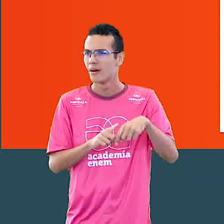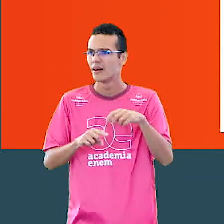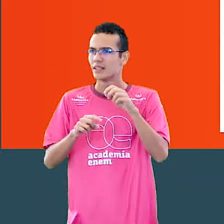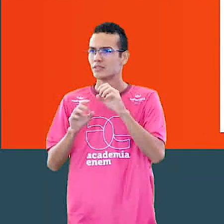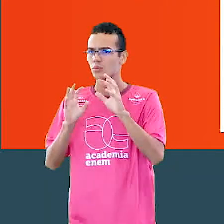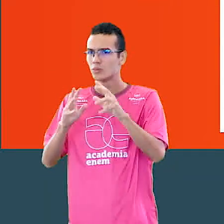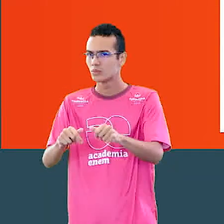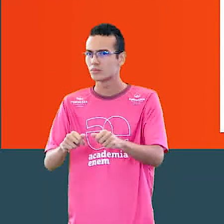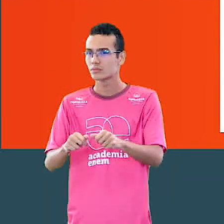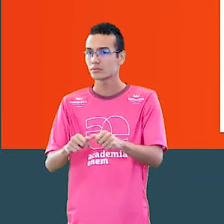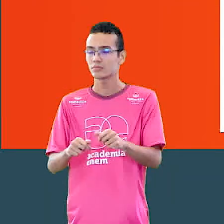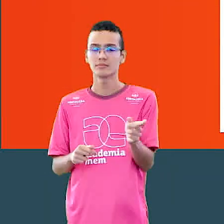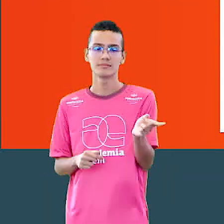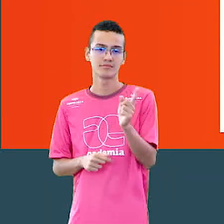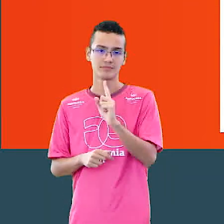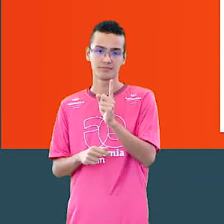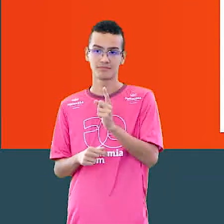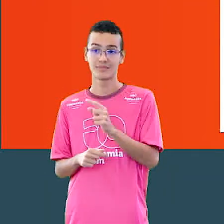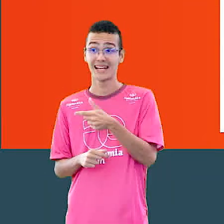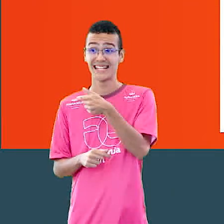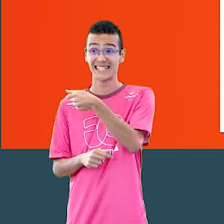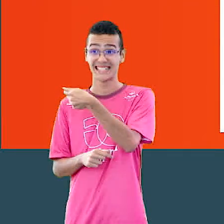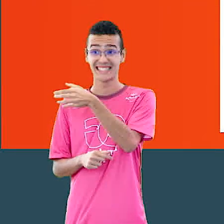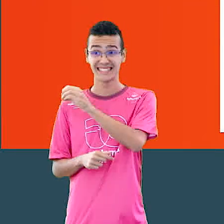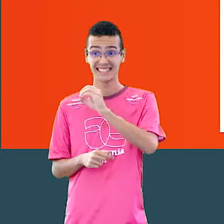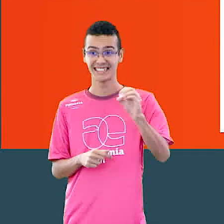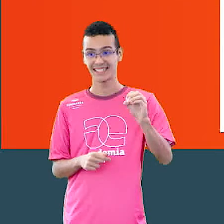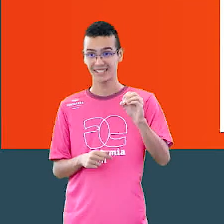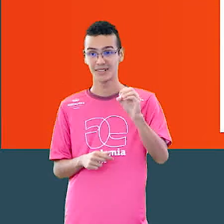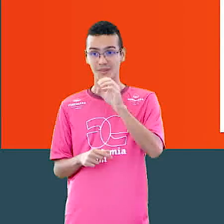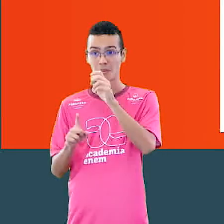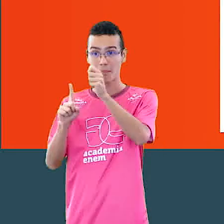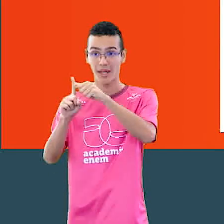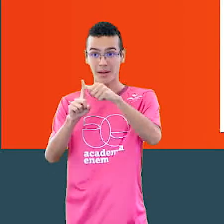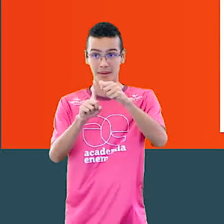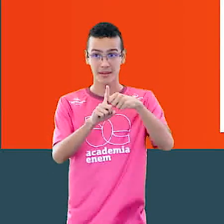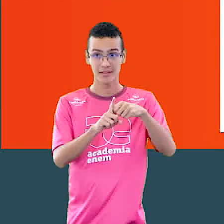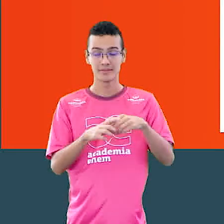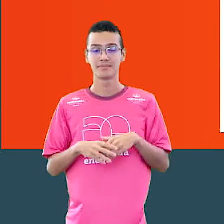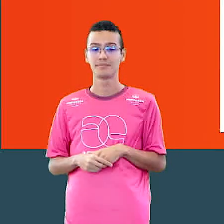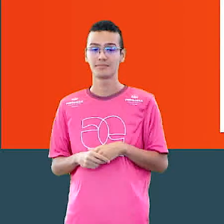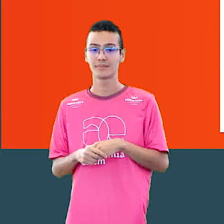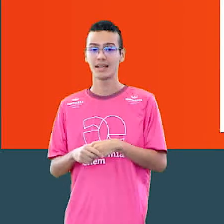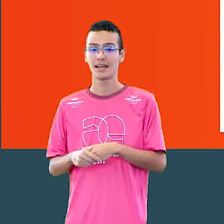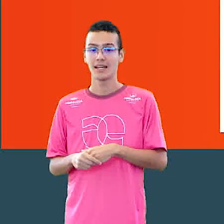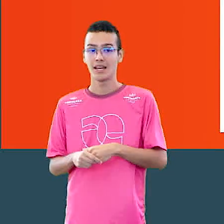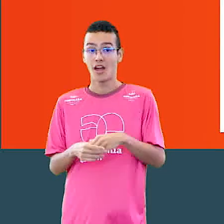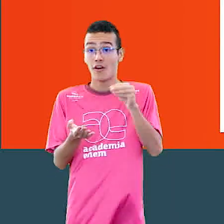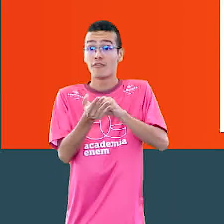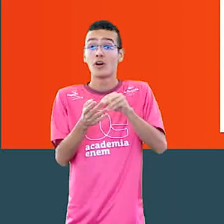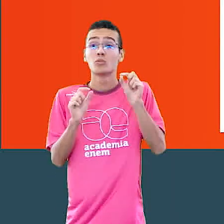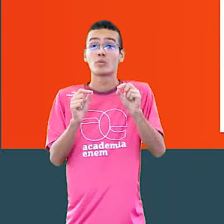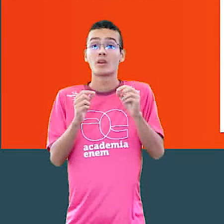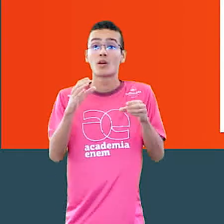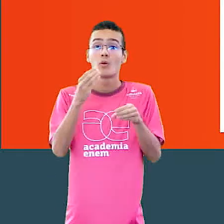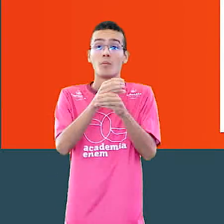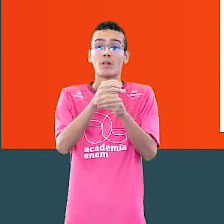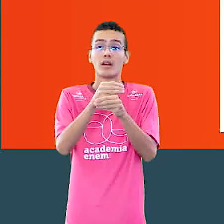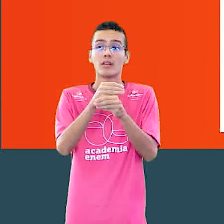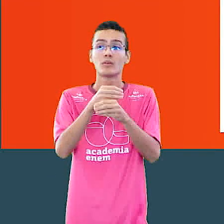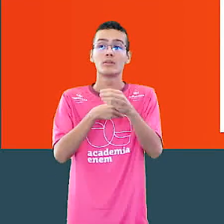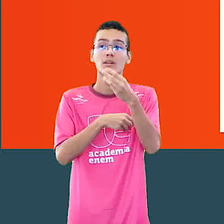acontece? 700 todo mês, 700. O 350, ele vai sendo depositado